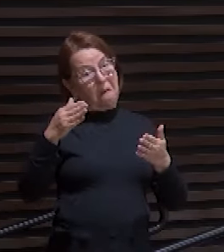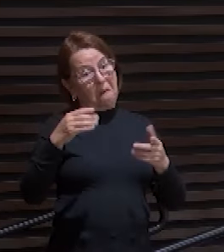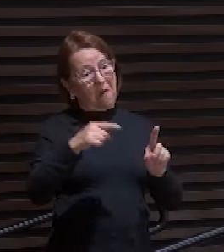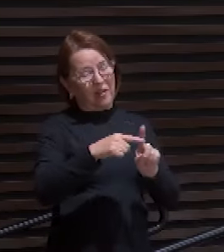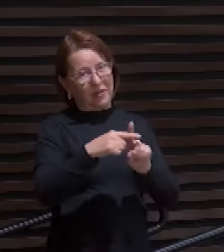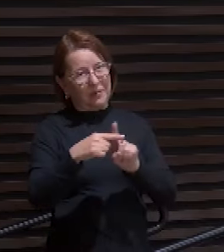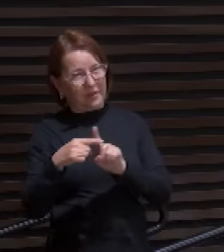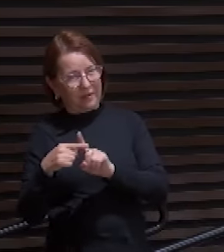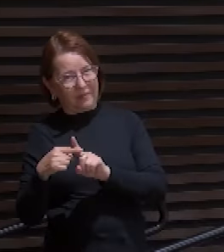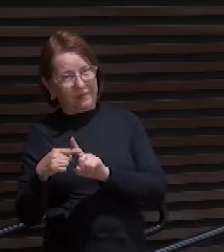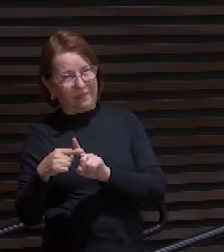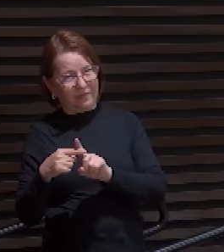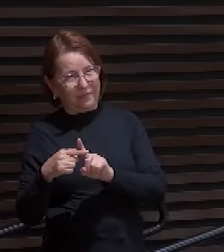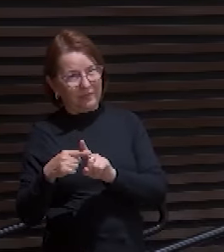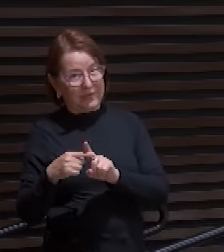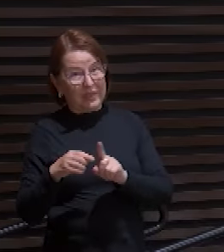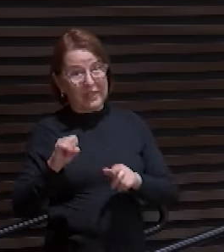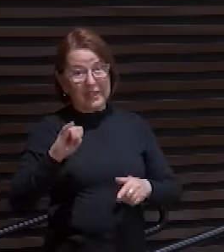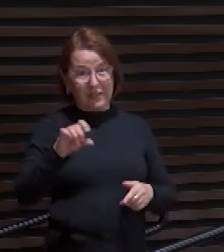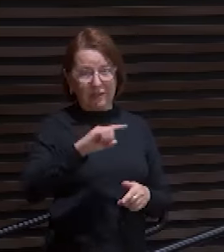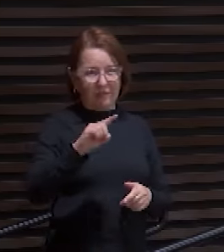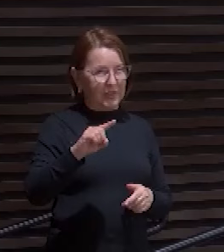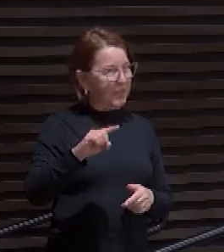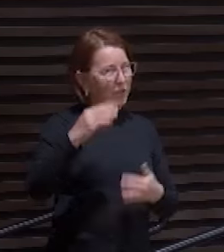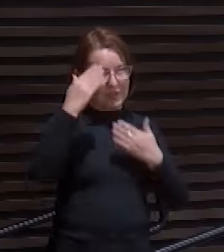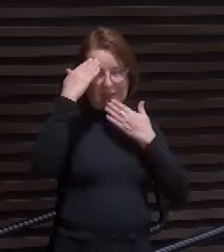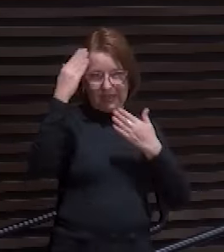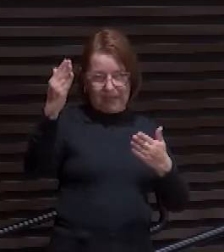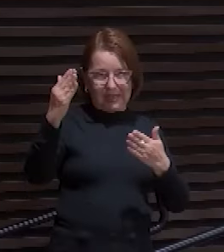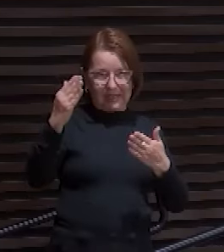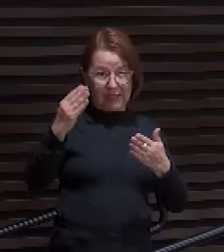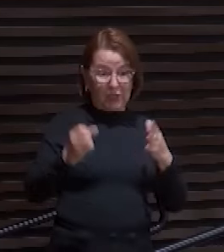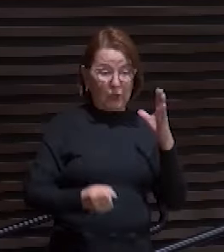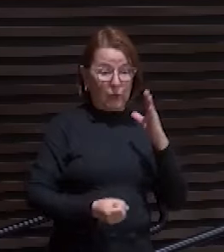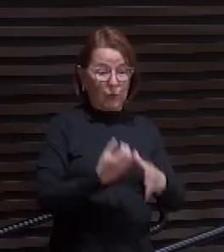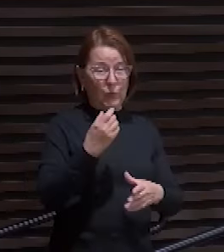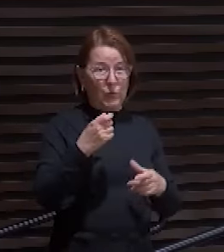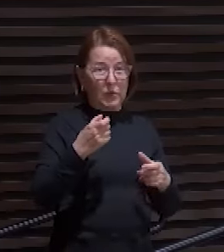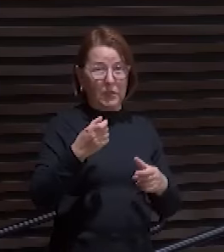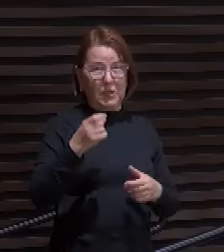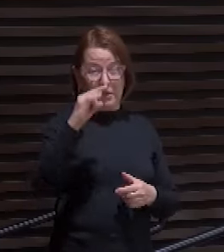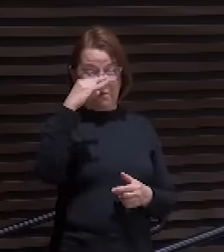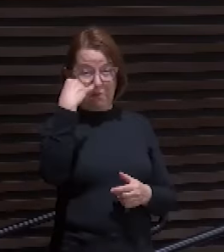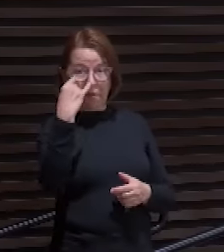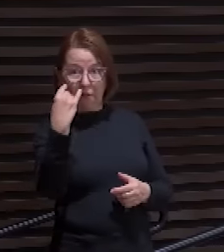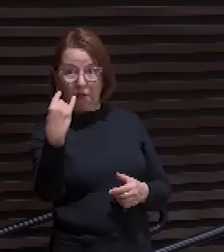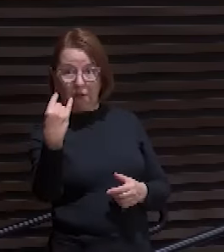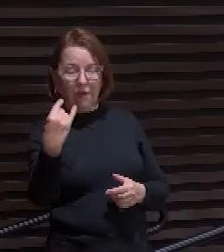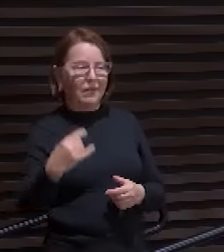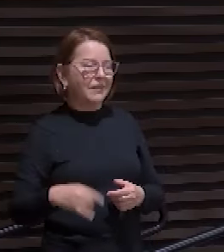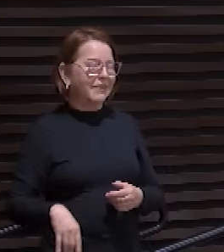mata a gratidão, nasce a cobiça. Olha que frasezinha boa botar lá no caminhão.